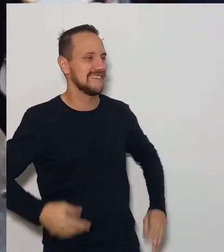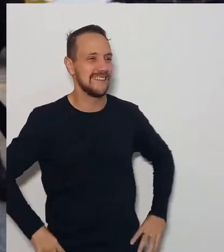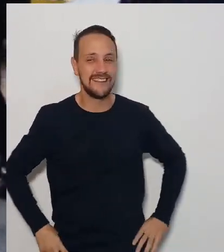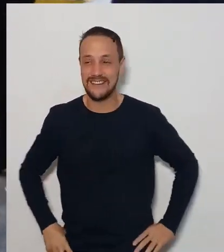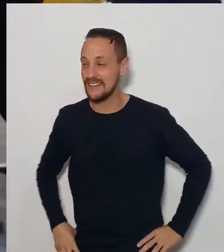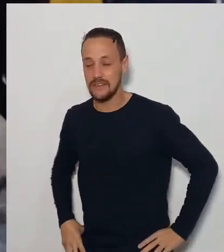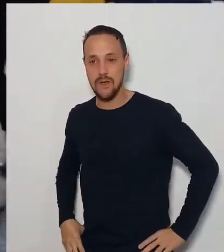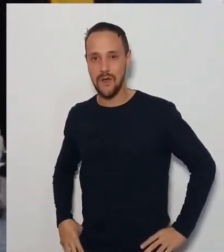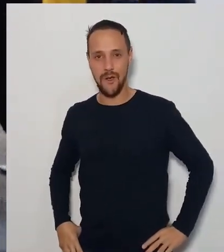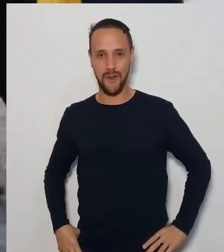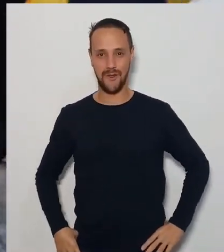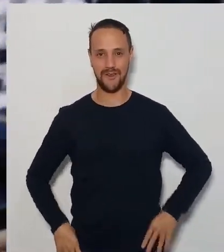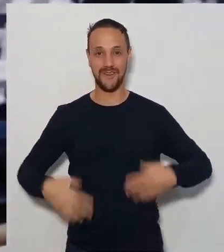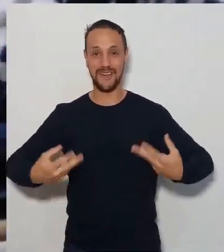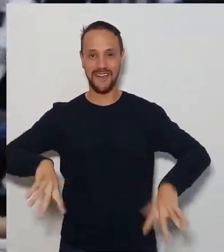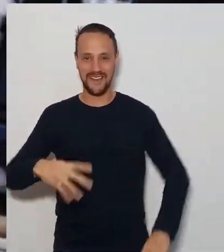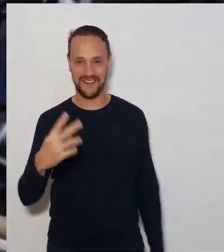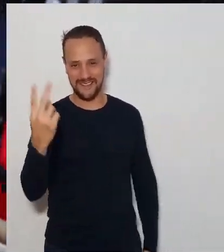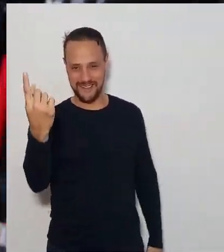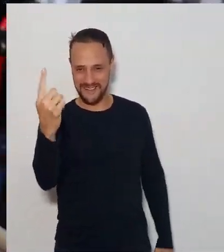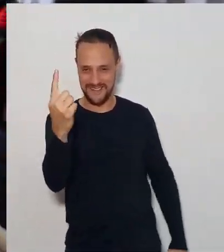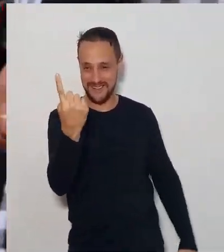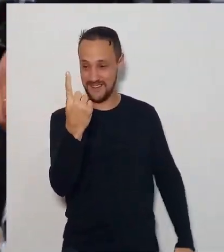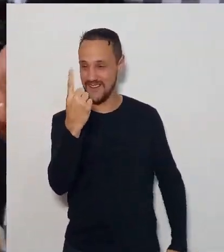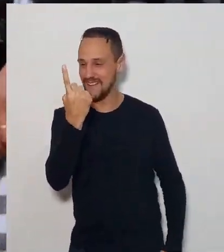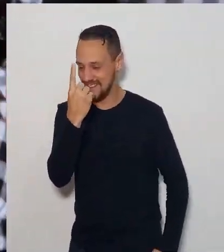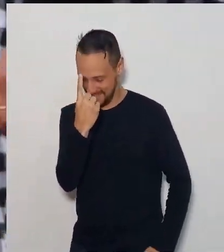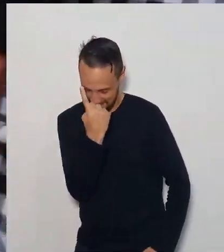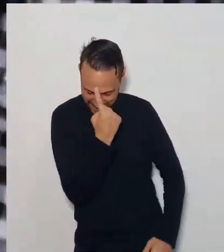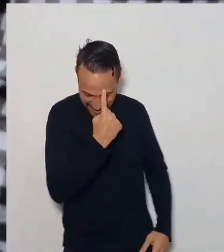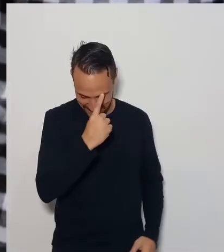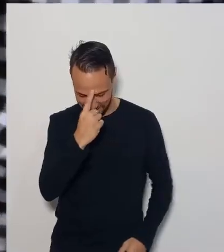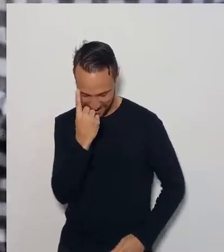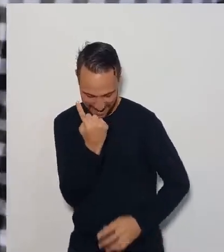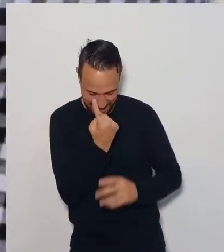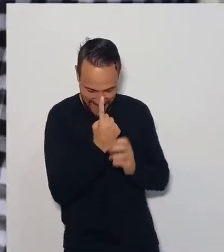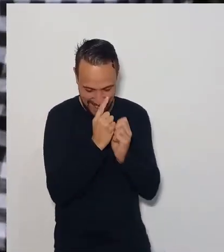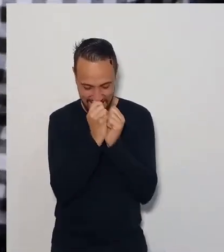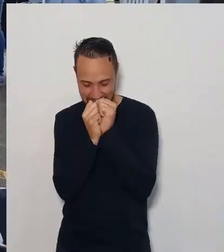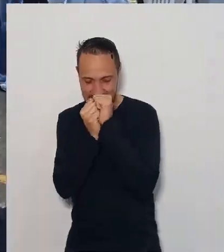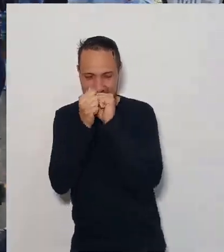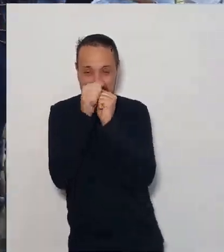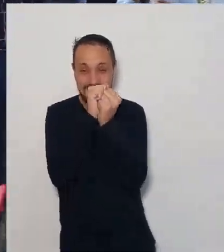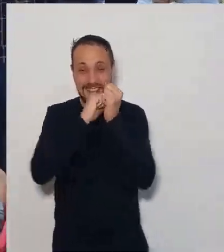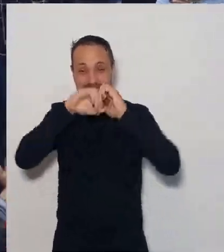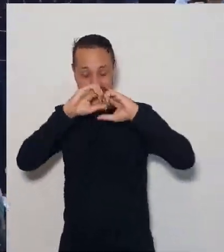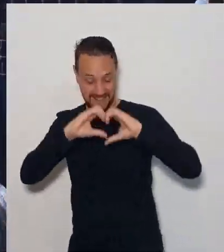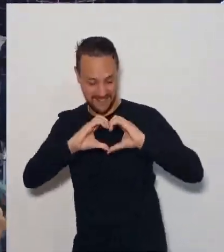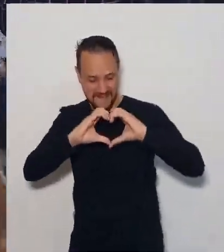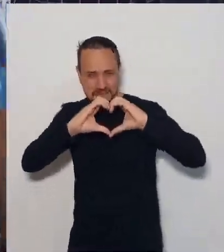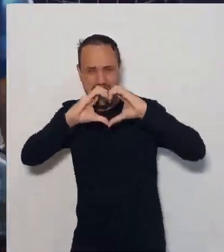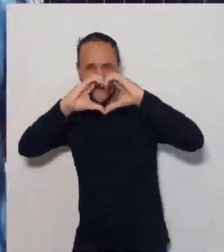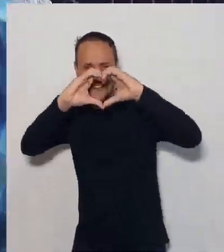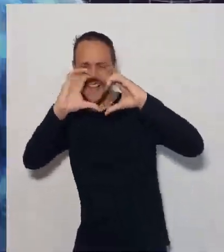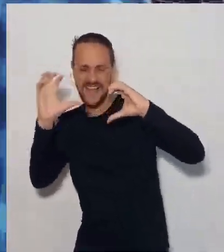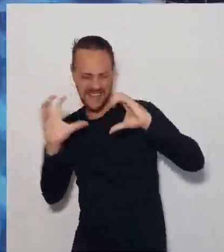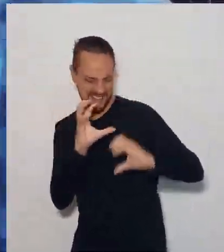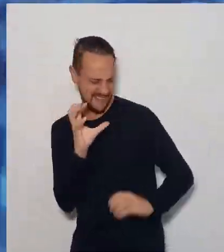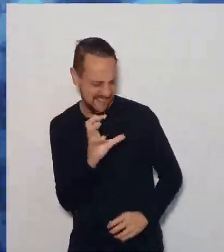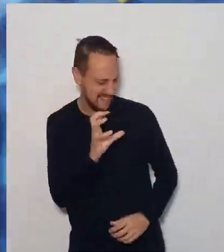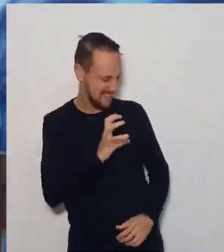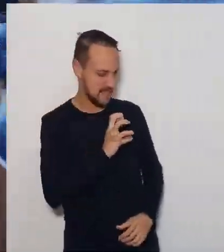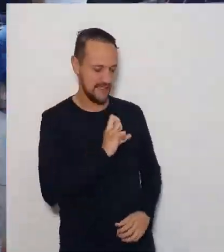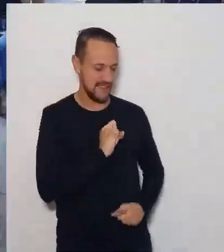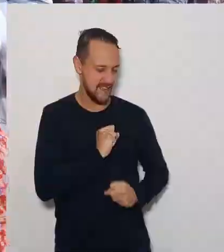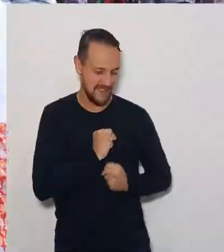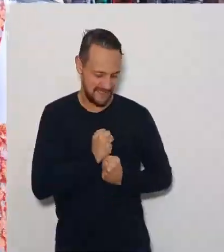me perder, me afogar no teu amor. Vou